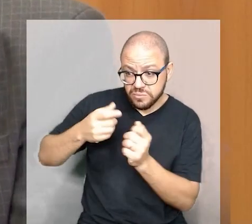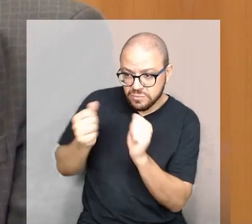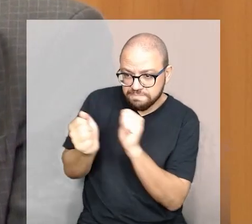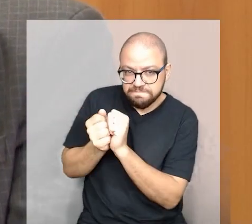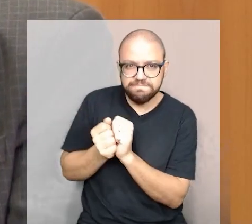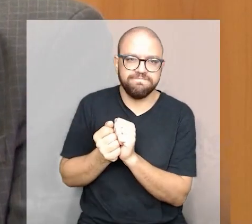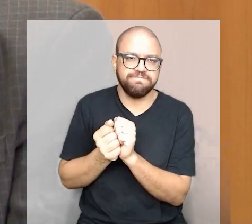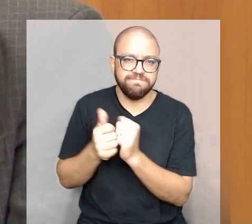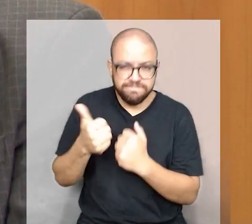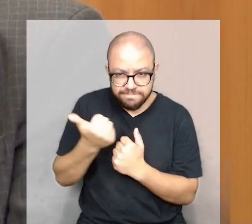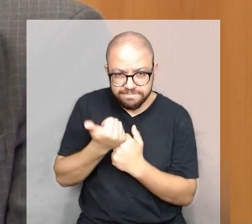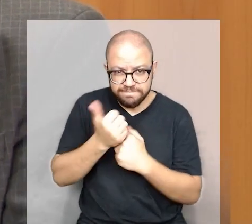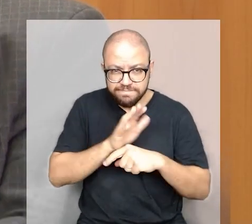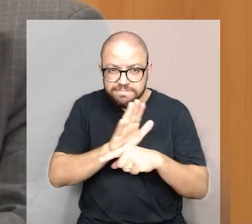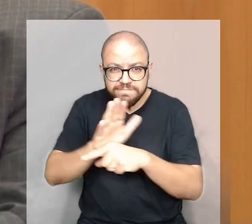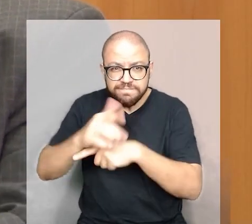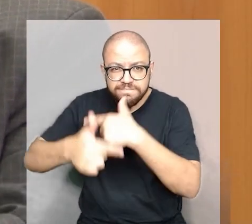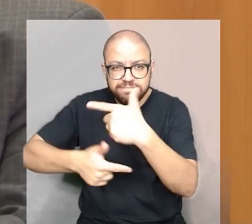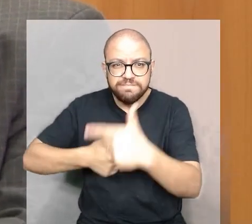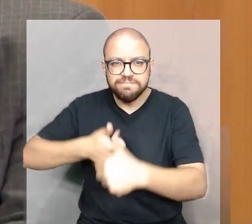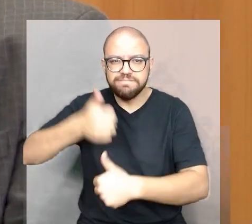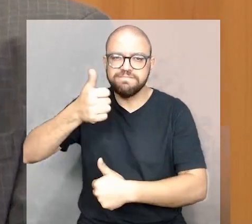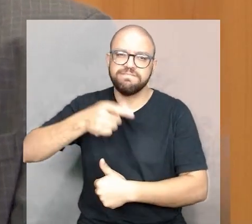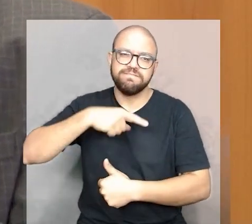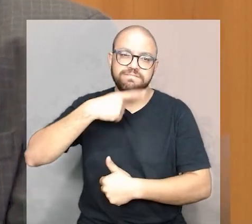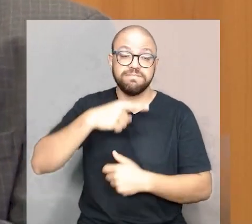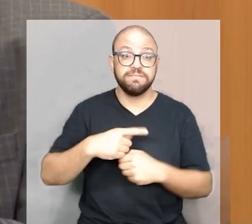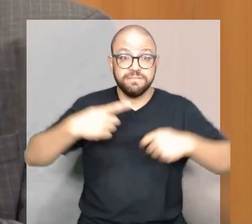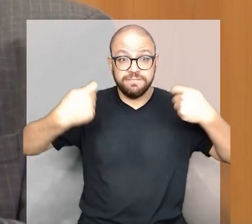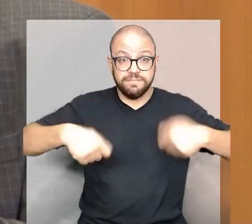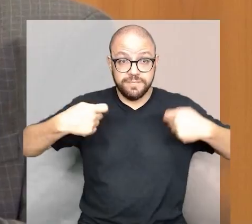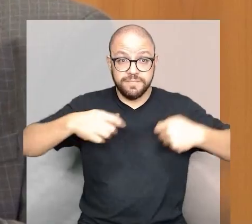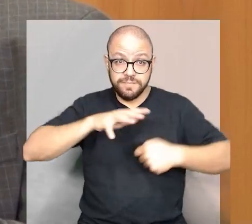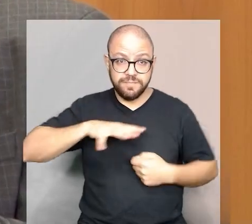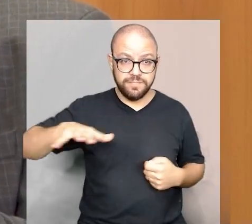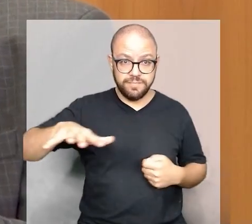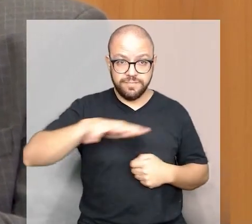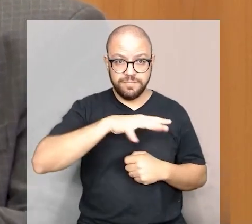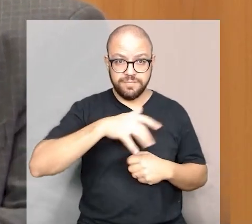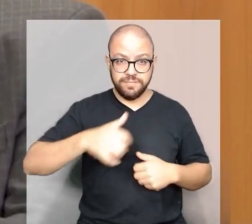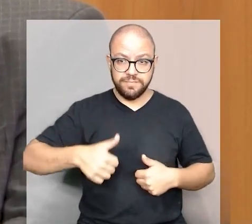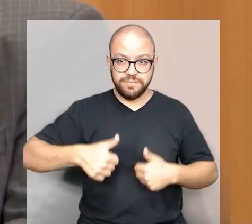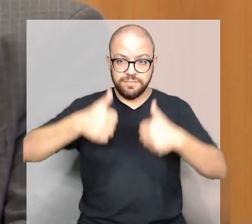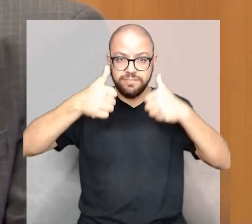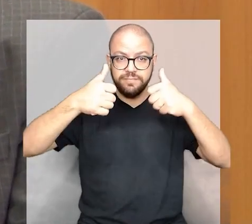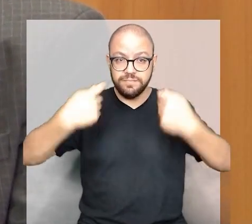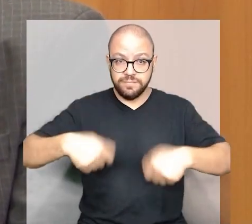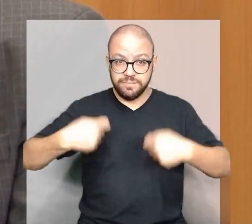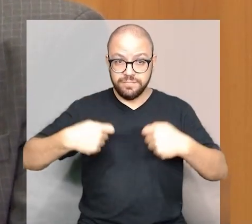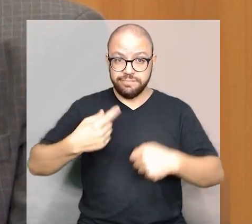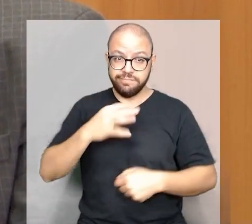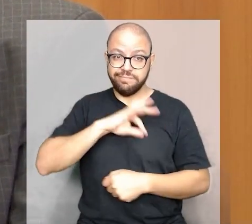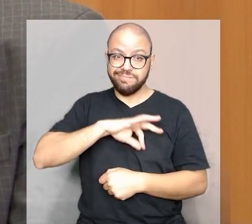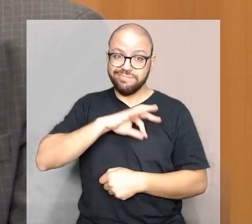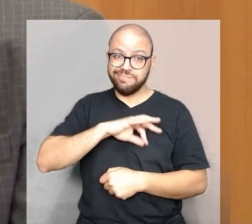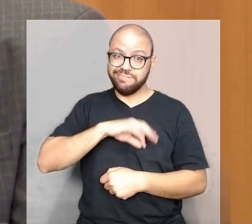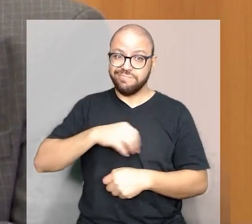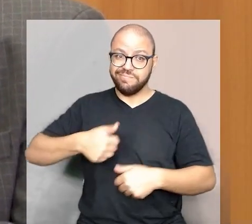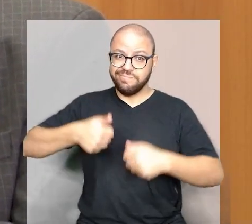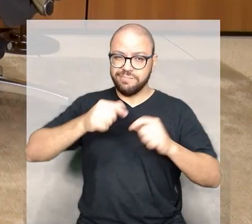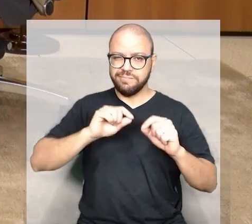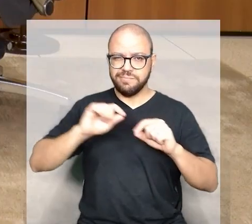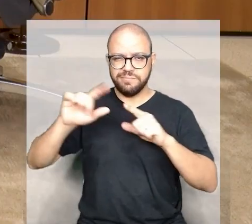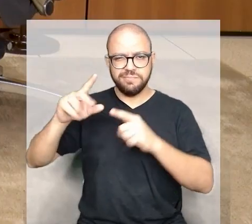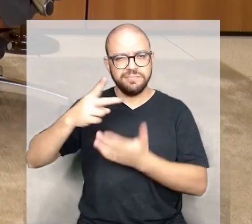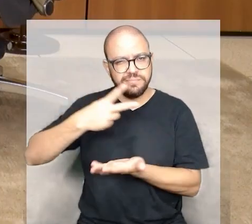consegue dar uma condição melhor de trabalho. Nós temos que manter os quadros melhores, então por isso que é importante também haver uma melhoria na remuneração,